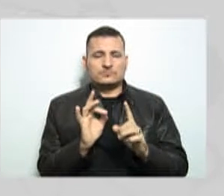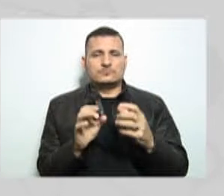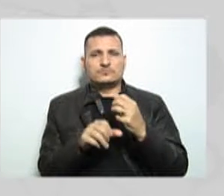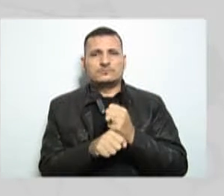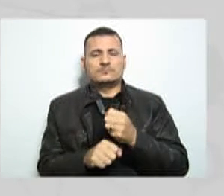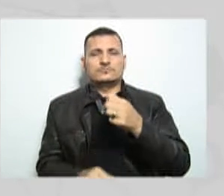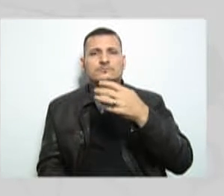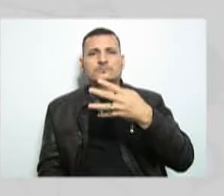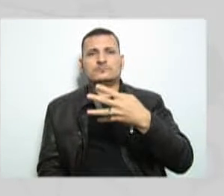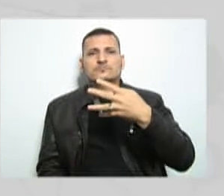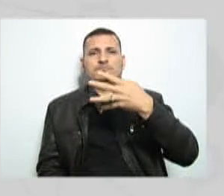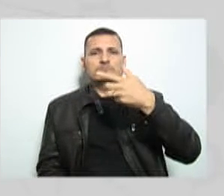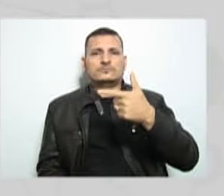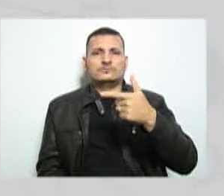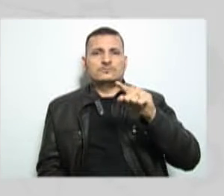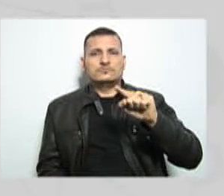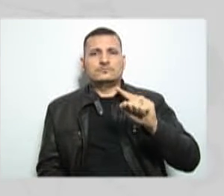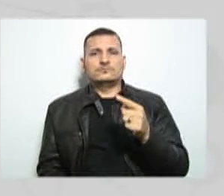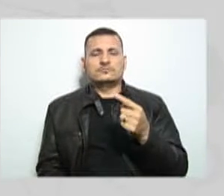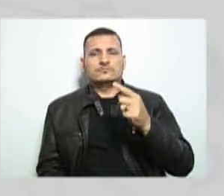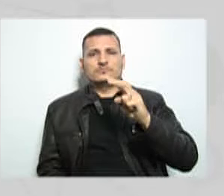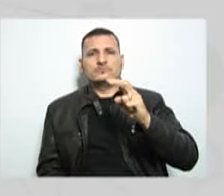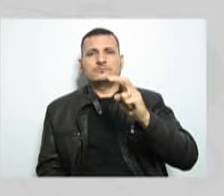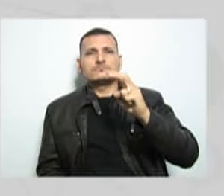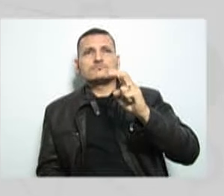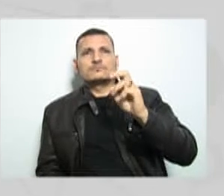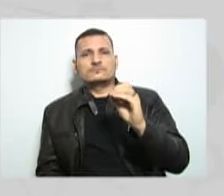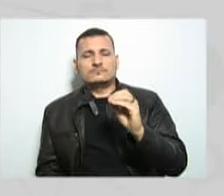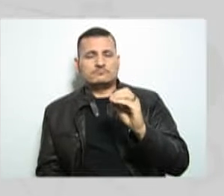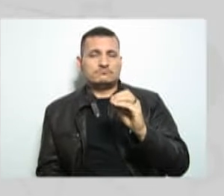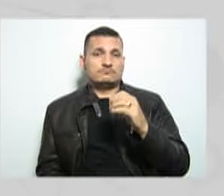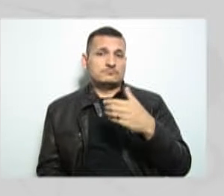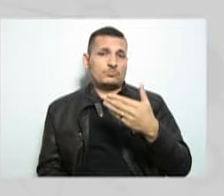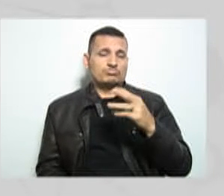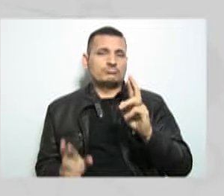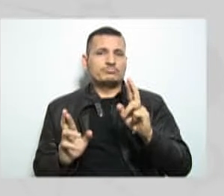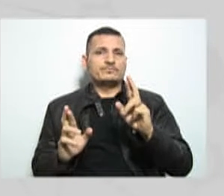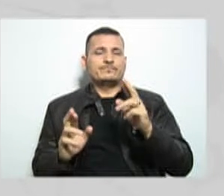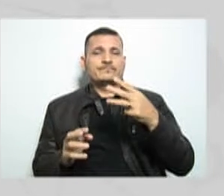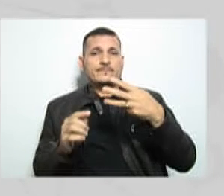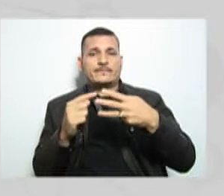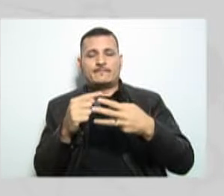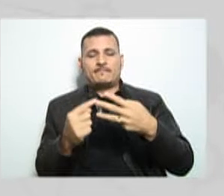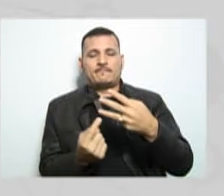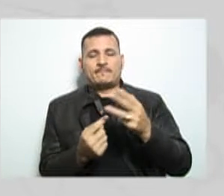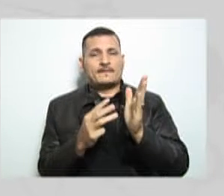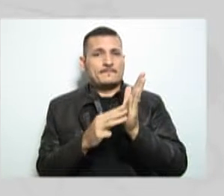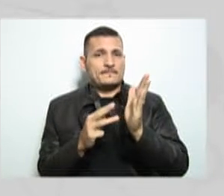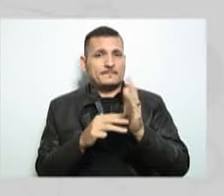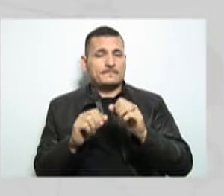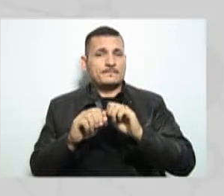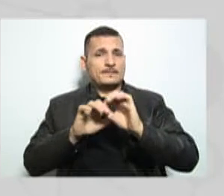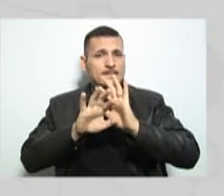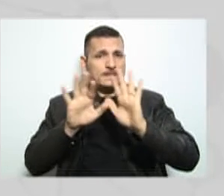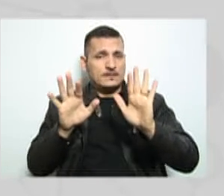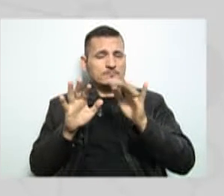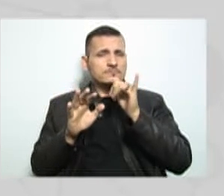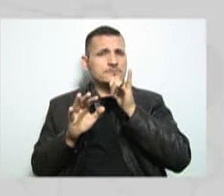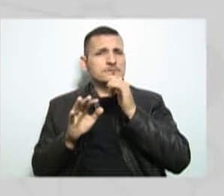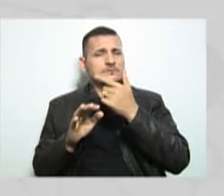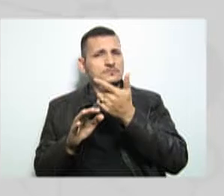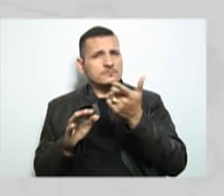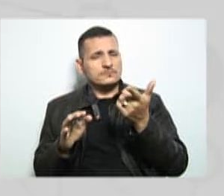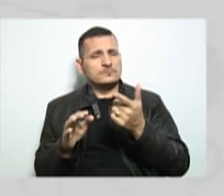42,50. Eu espero que os 3 métodos tenham ficado claro para vocês. Se vocês ainda têm dúvida, vocês